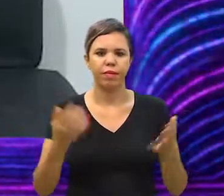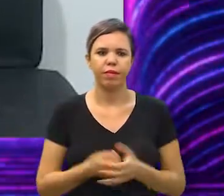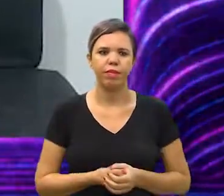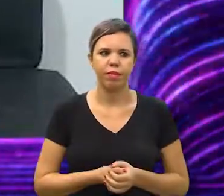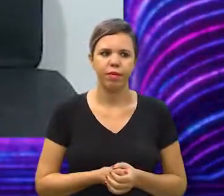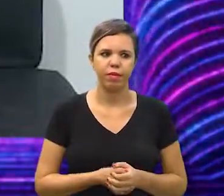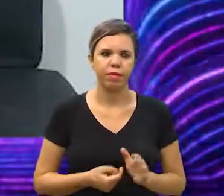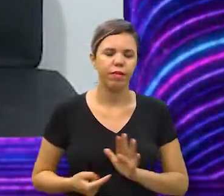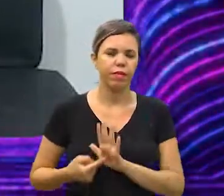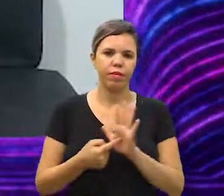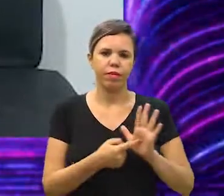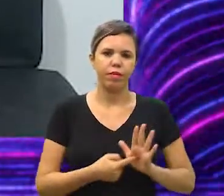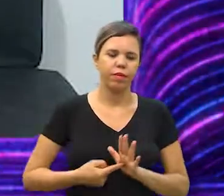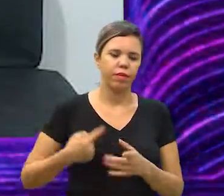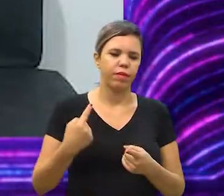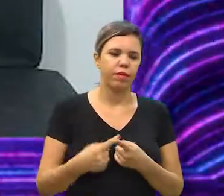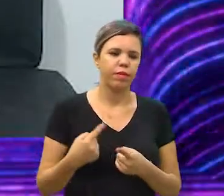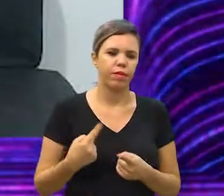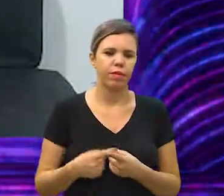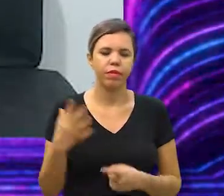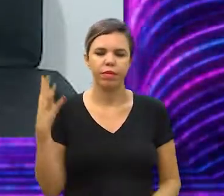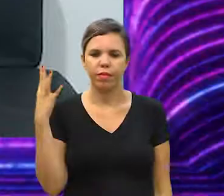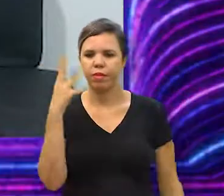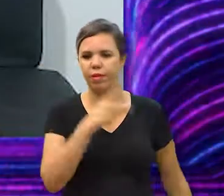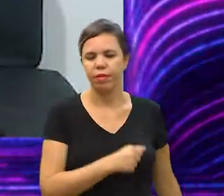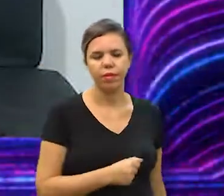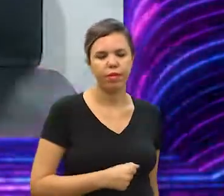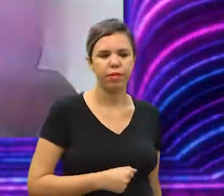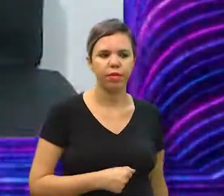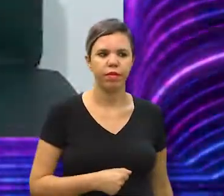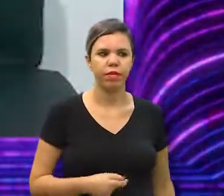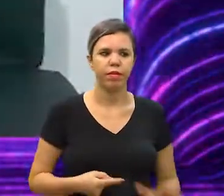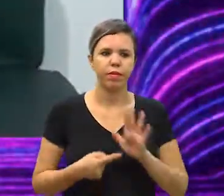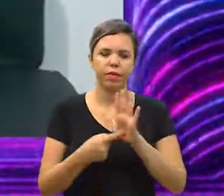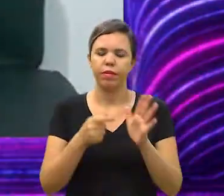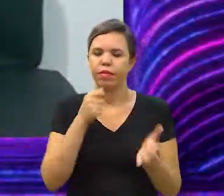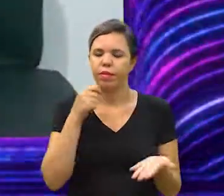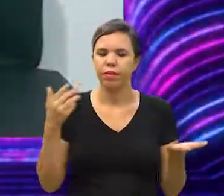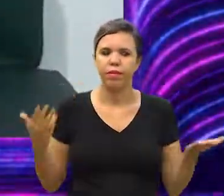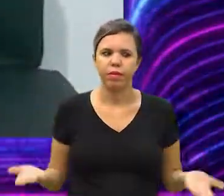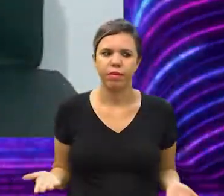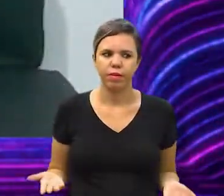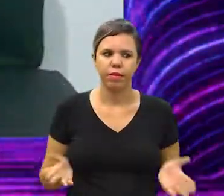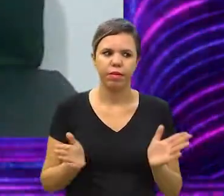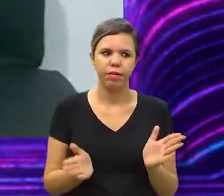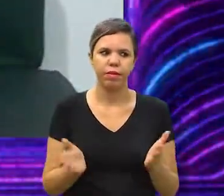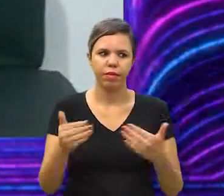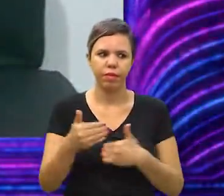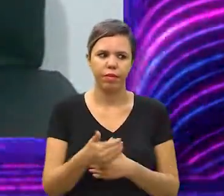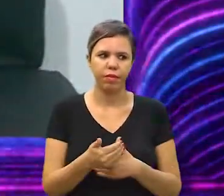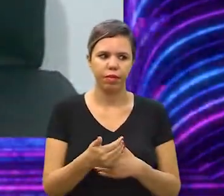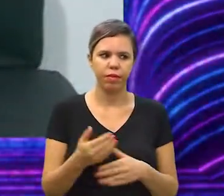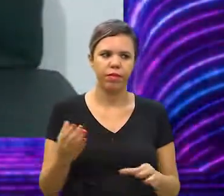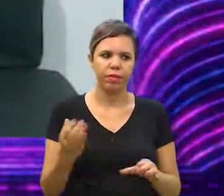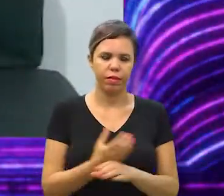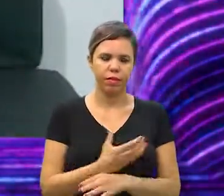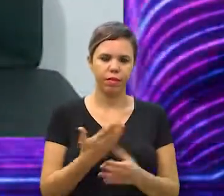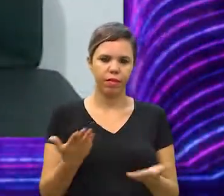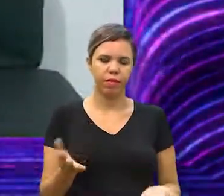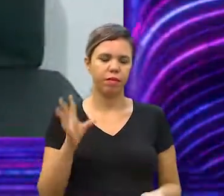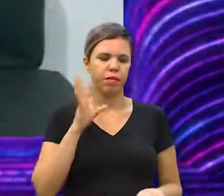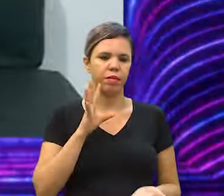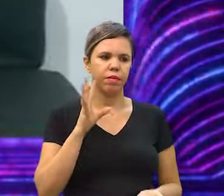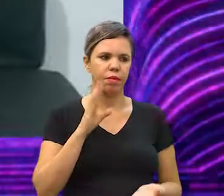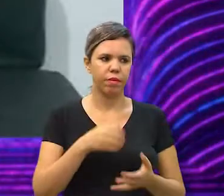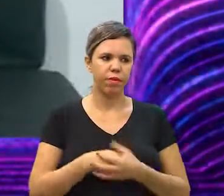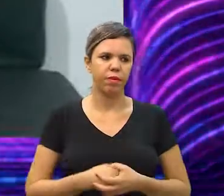eventos aí, mostrar, né? Porque ficou muito bonito, né? Eu não sei se eu mostrei aqui ainda, mas a caixinha com a trilogia completa aqui ficou